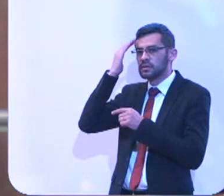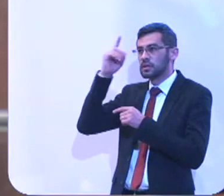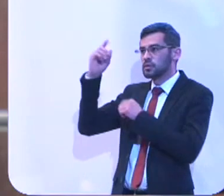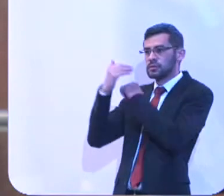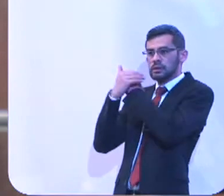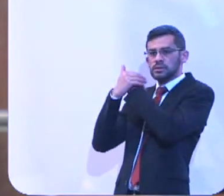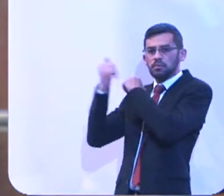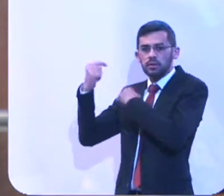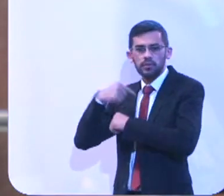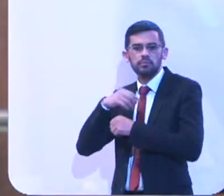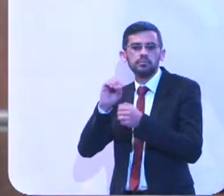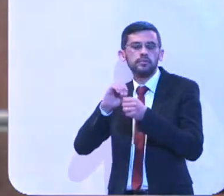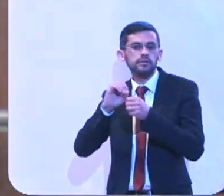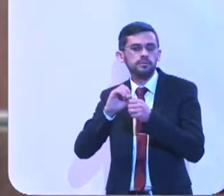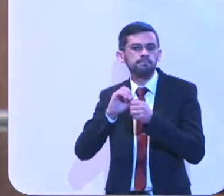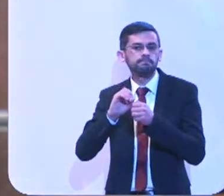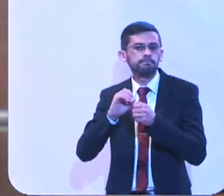pedindo.